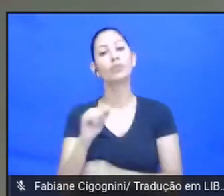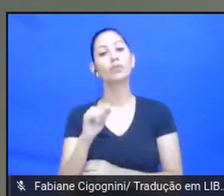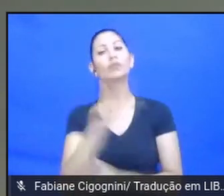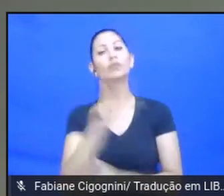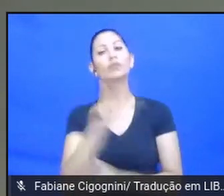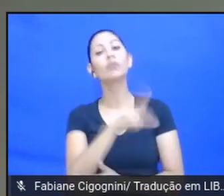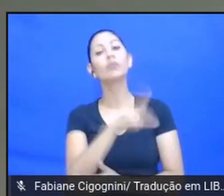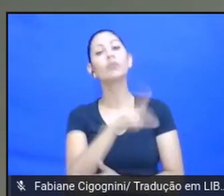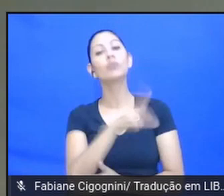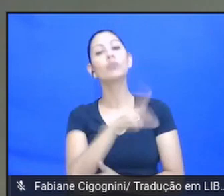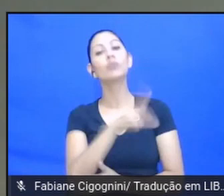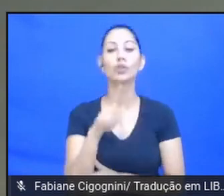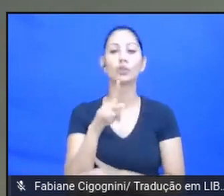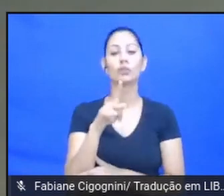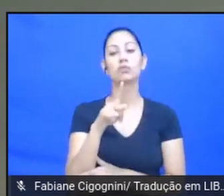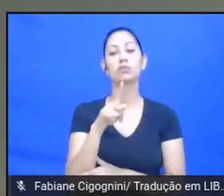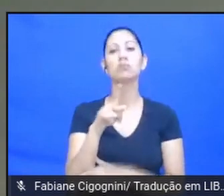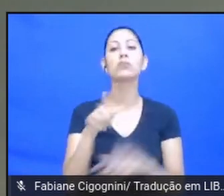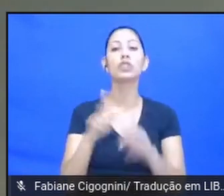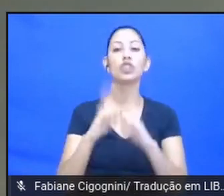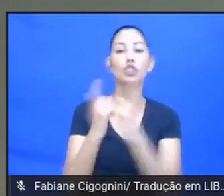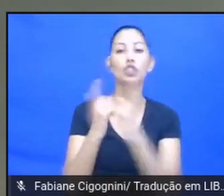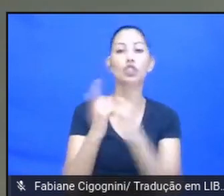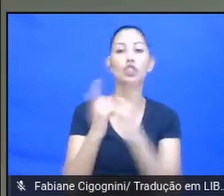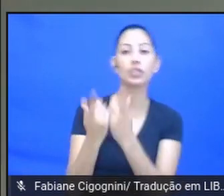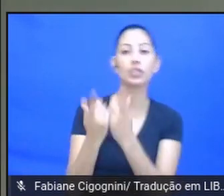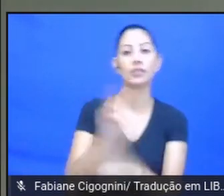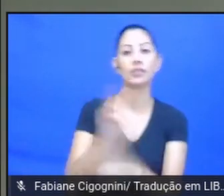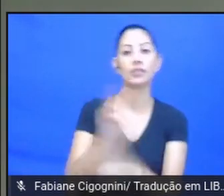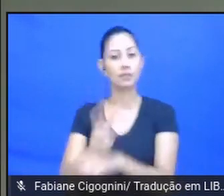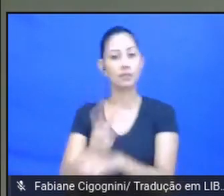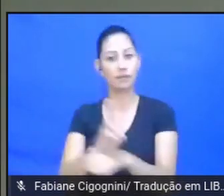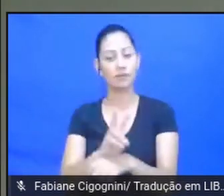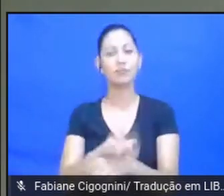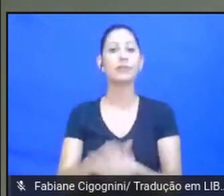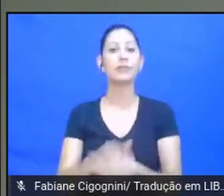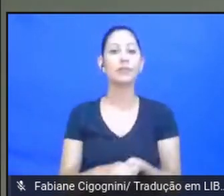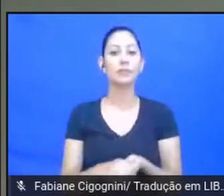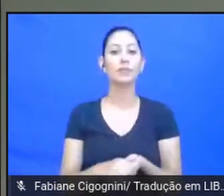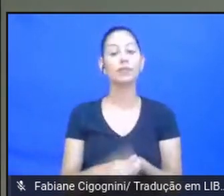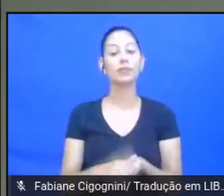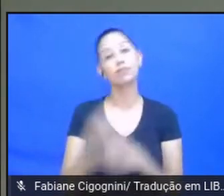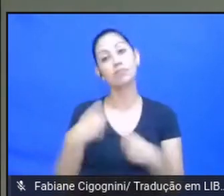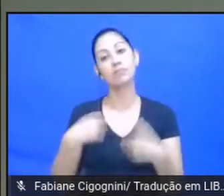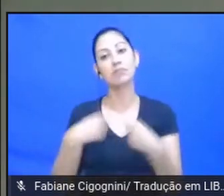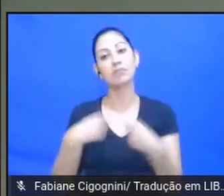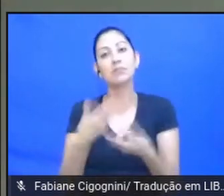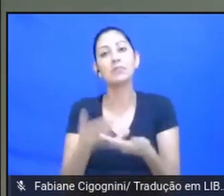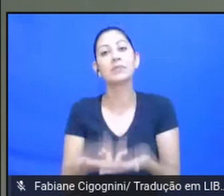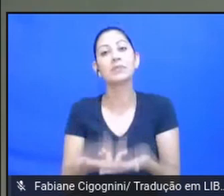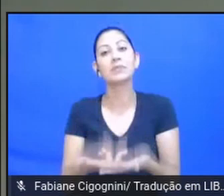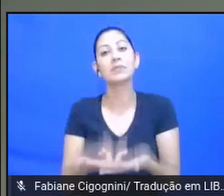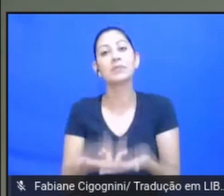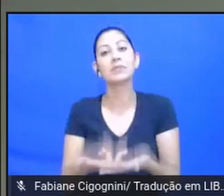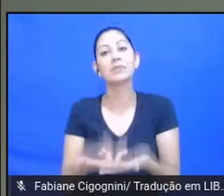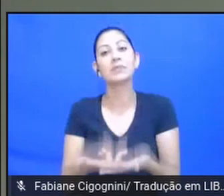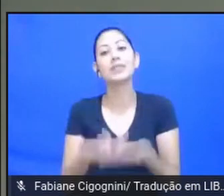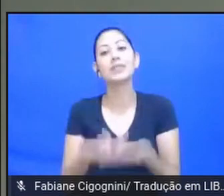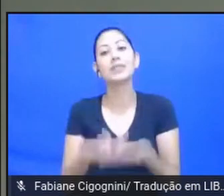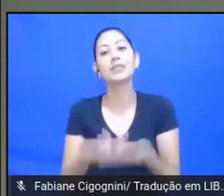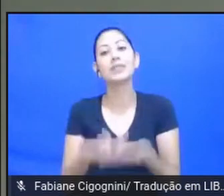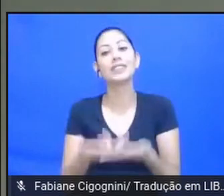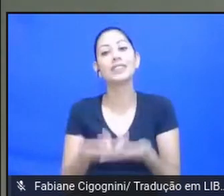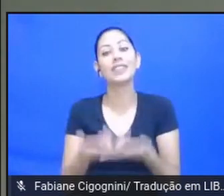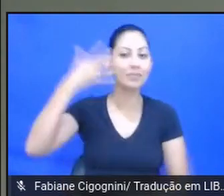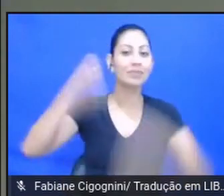professores, gestores que estão tendo assim a paciência de me ouvir,